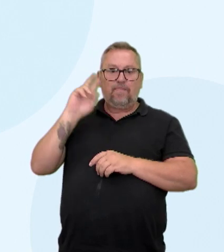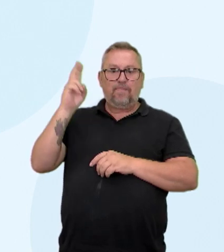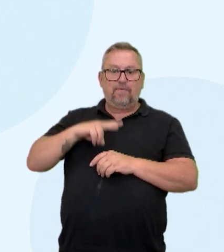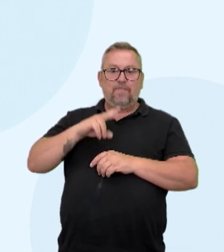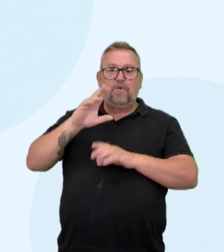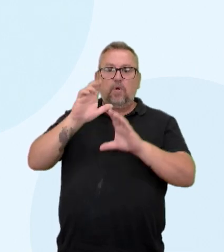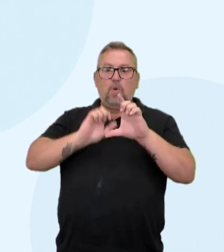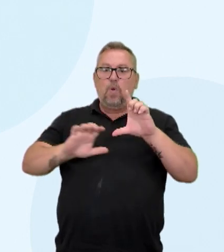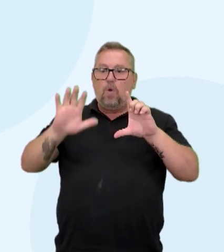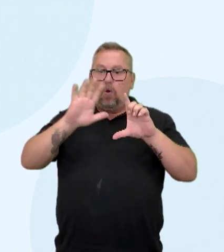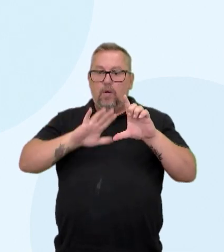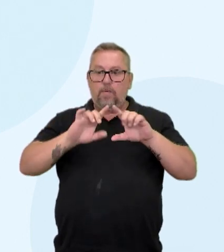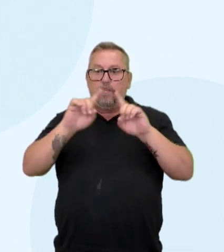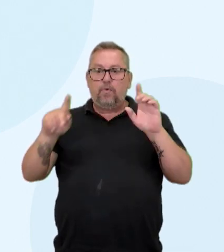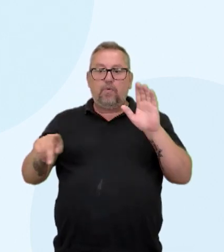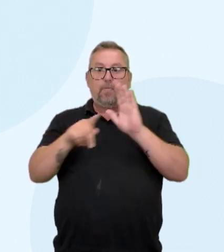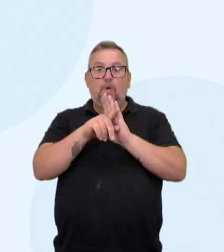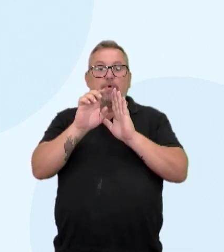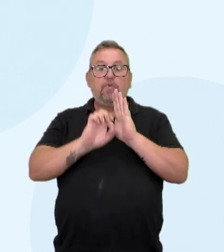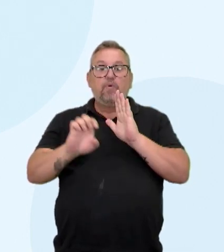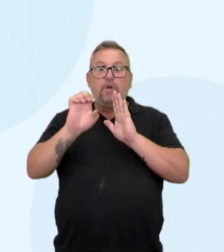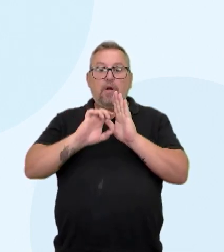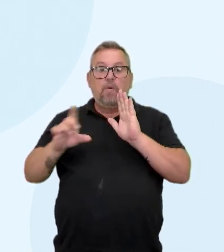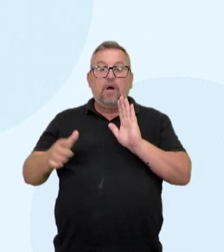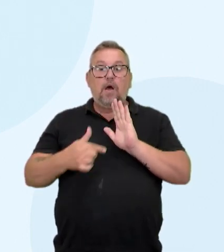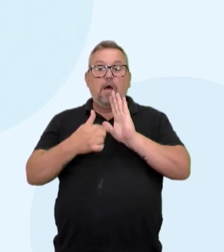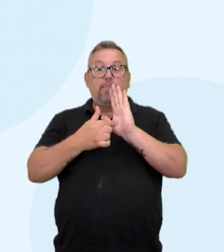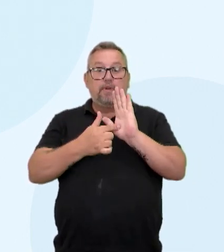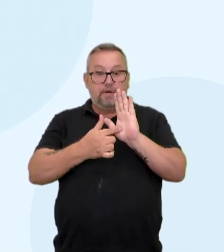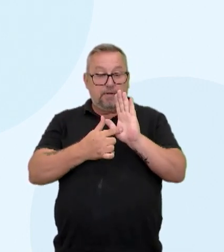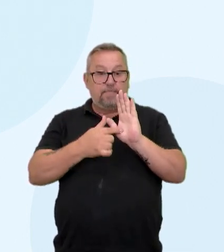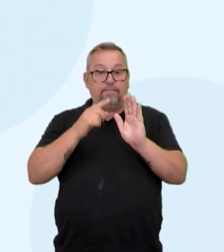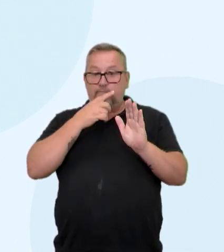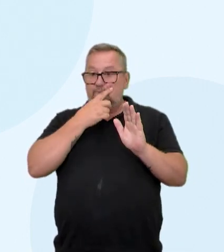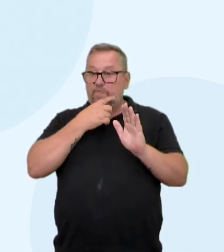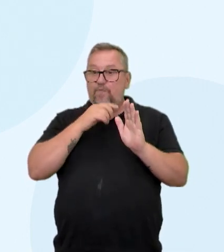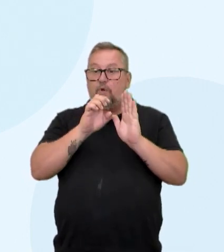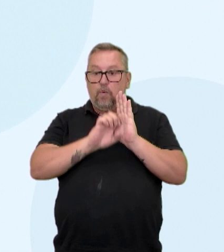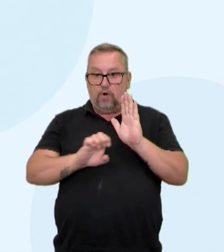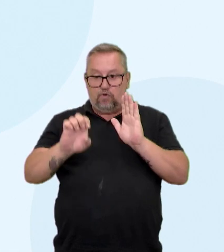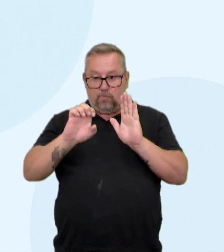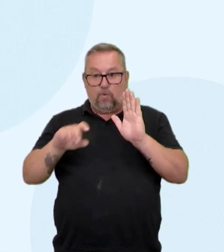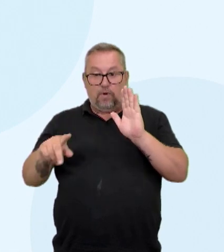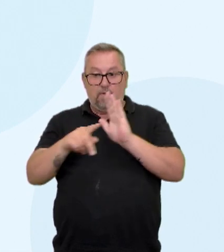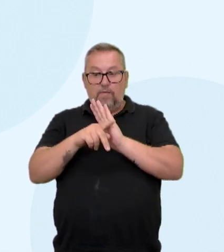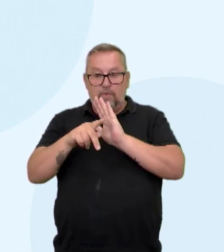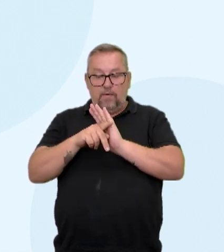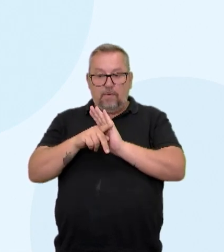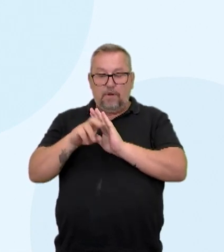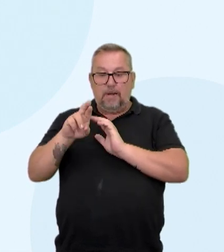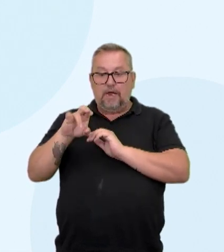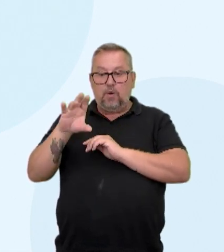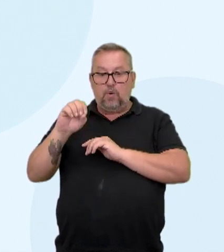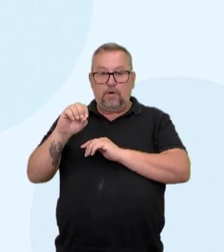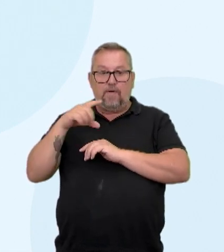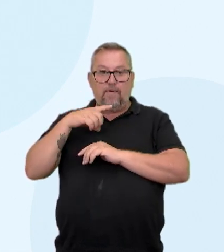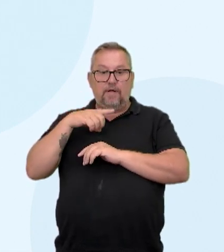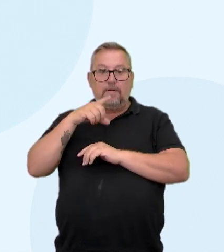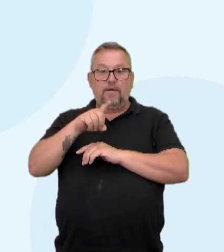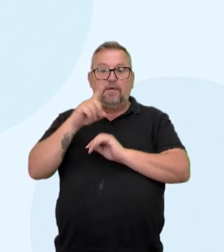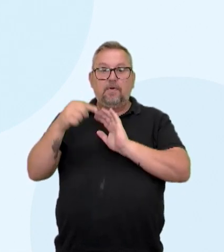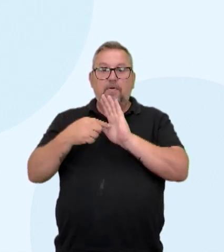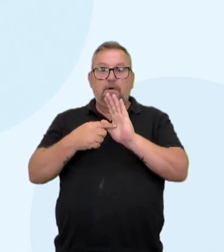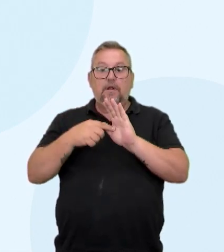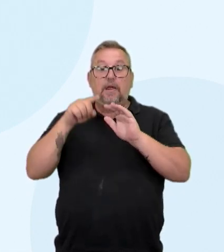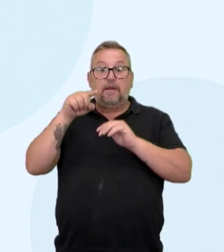esse um veículo da mídia comunitária, pois no próprio editorial, aí você entra lá no editorial do Rio On Watch, estava lá, eles apresentam a